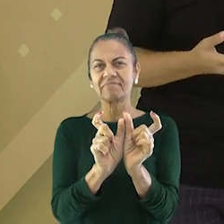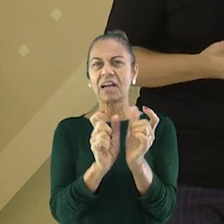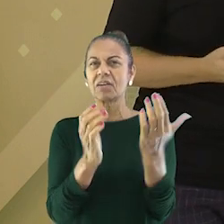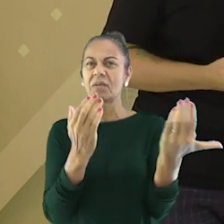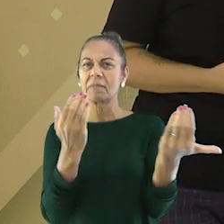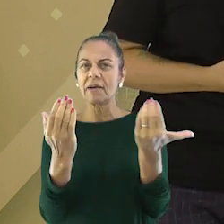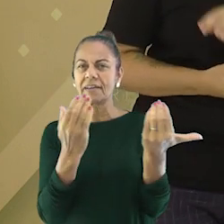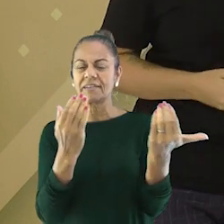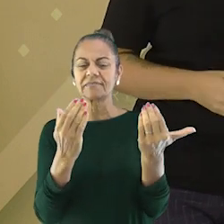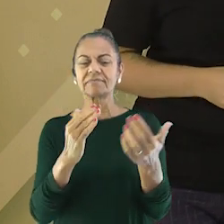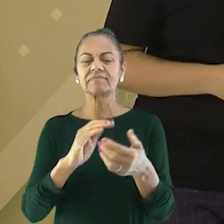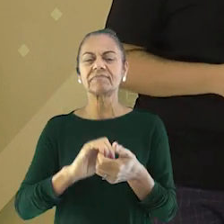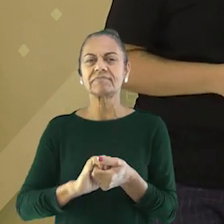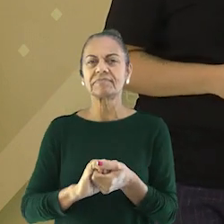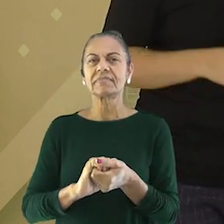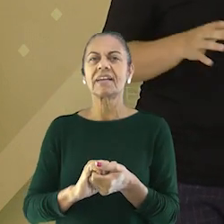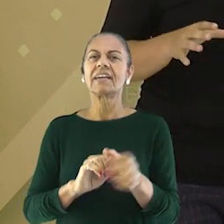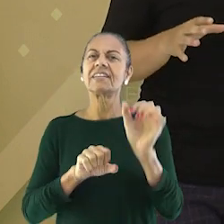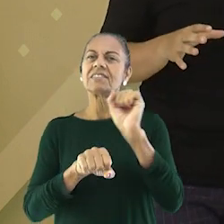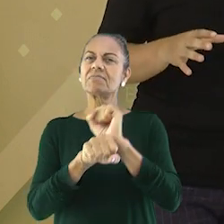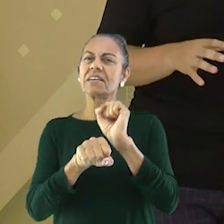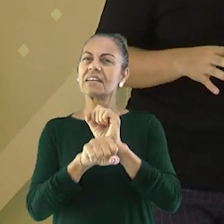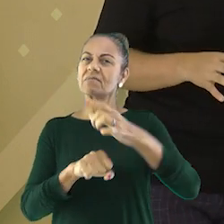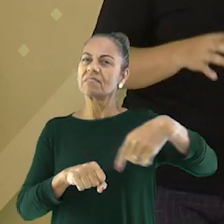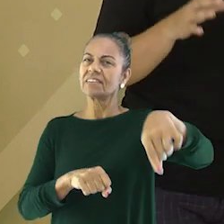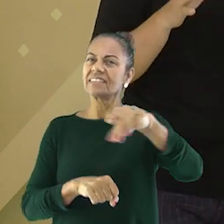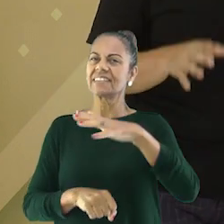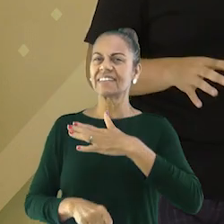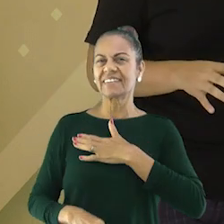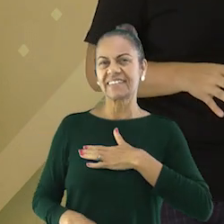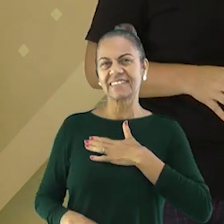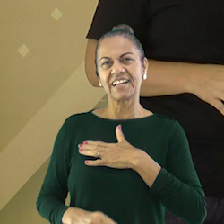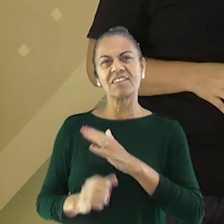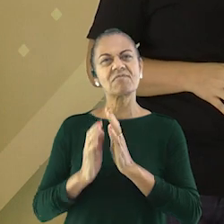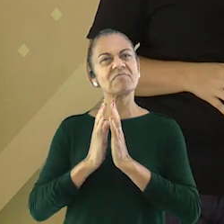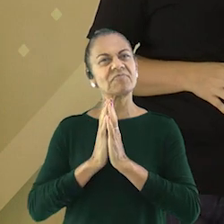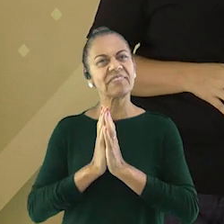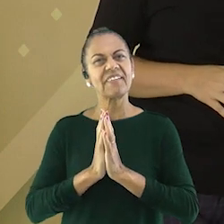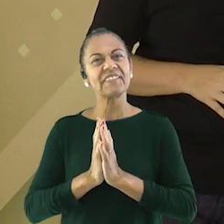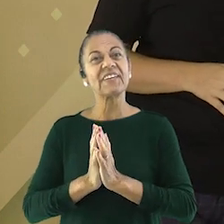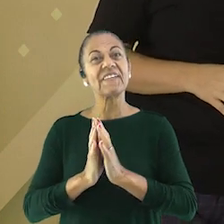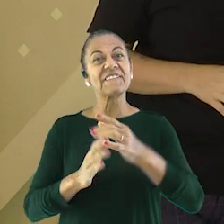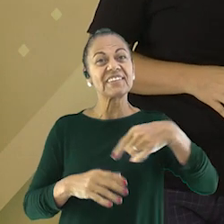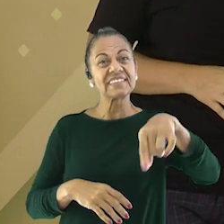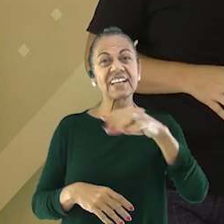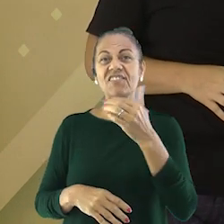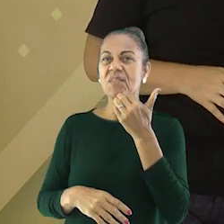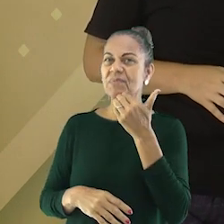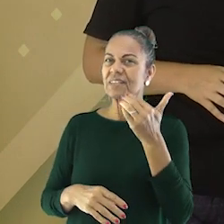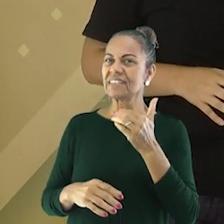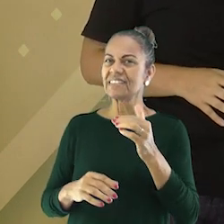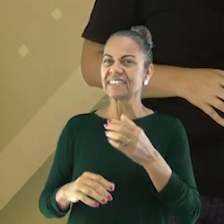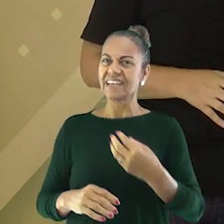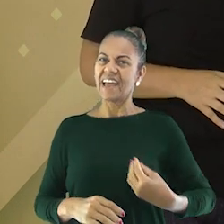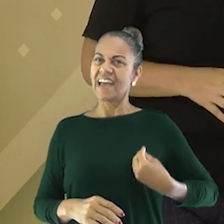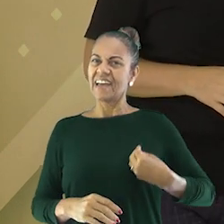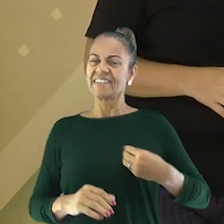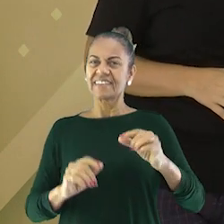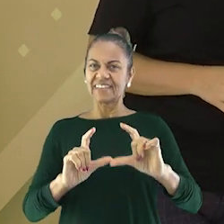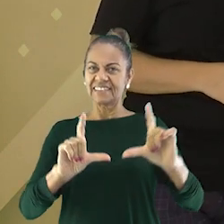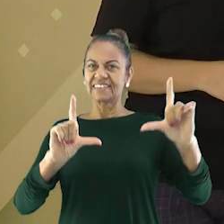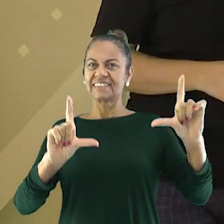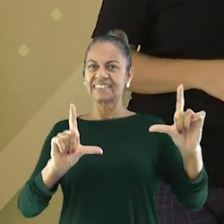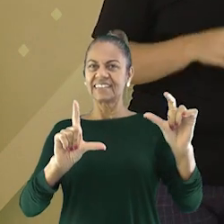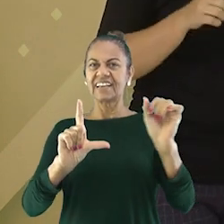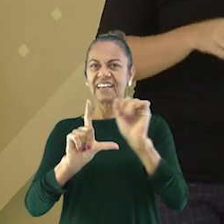o less para comparações. Esperamos que tenham gostado. Por favor, registrem suas presenças